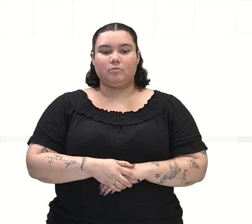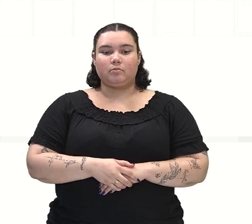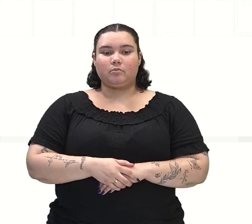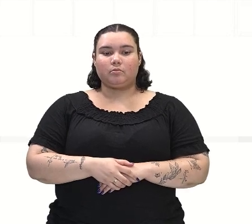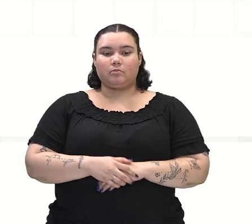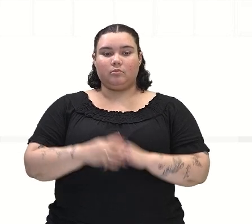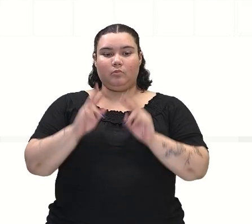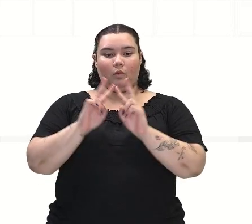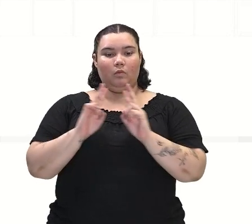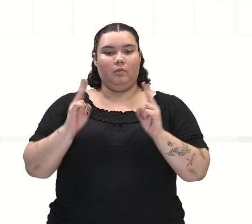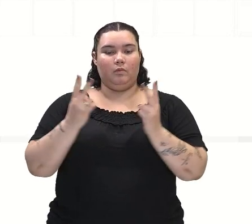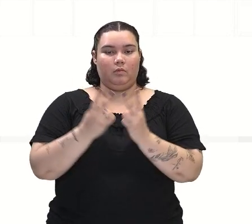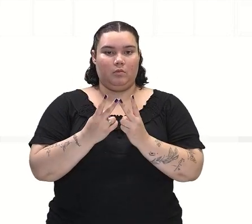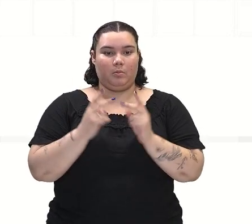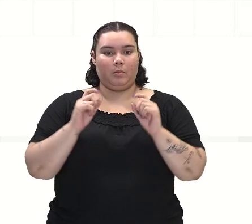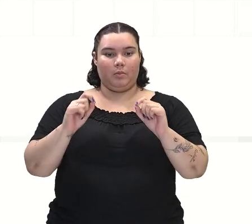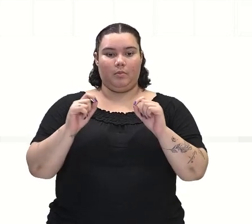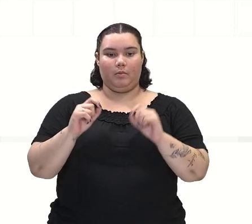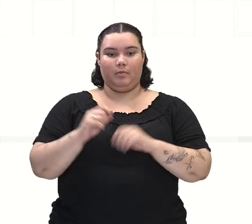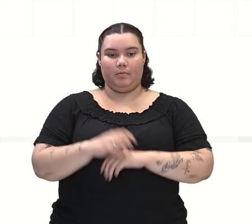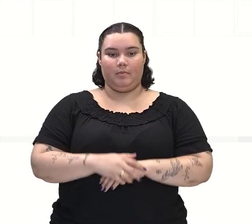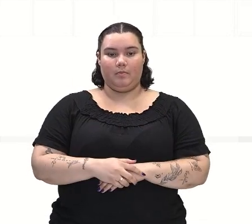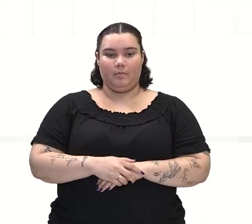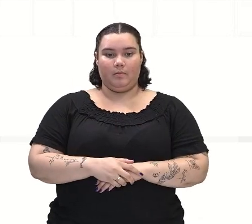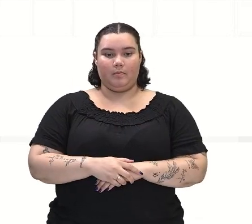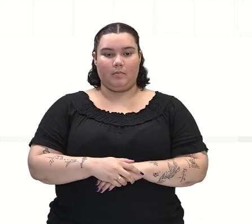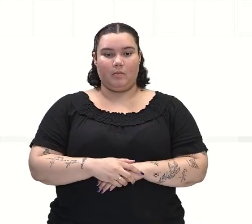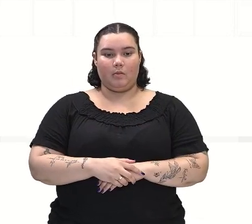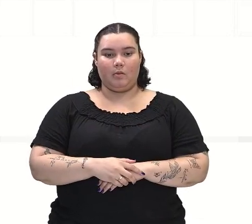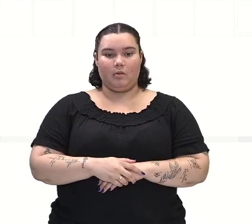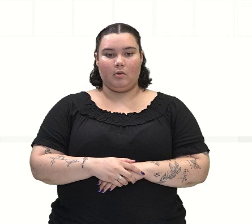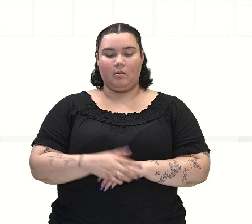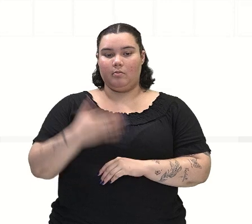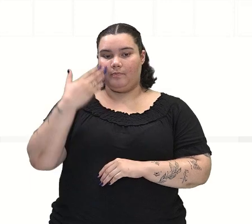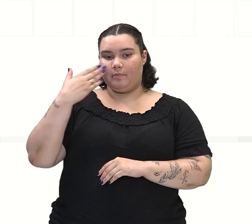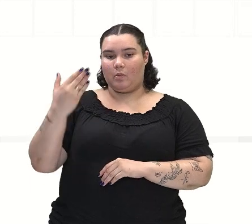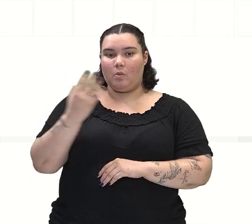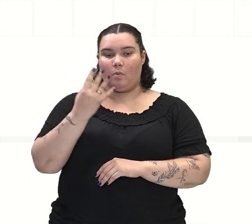volume vai ser essa multiplicação. 4